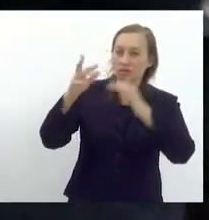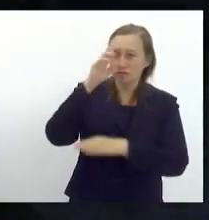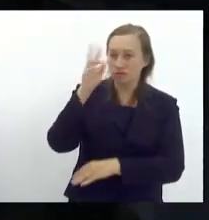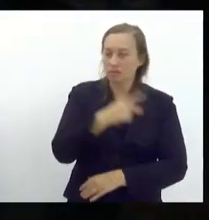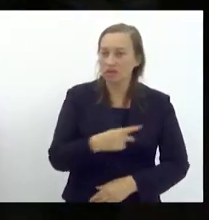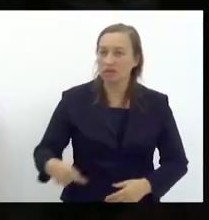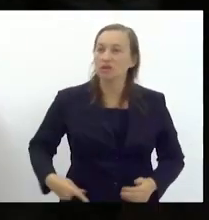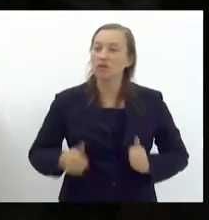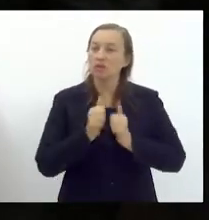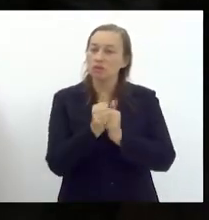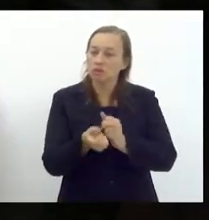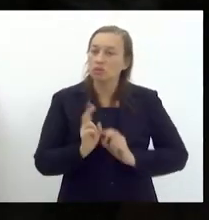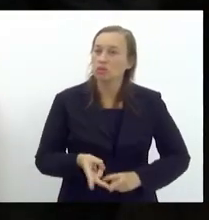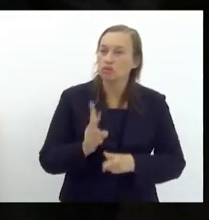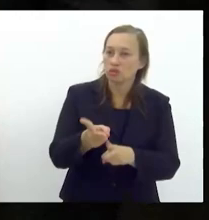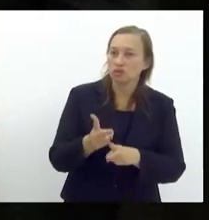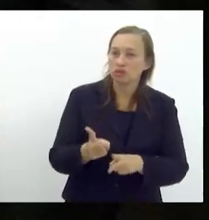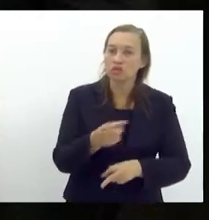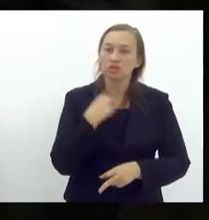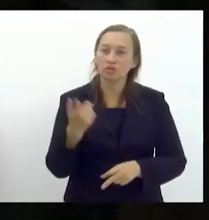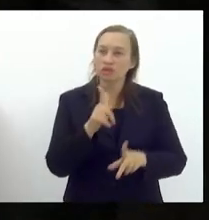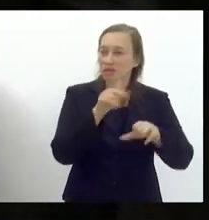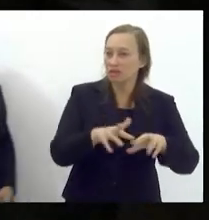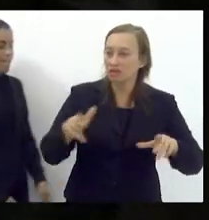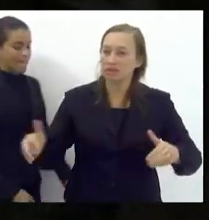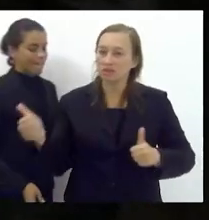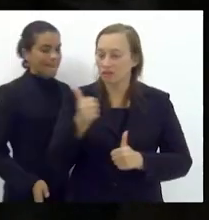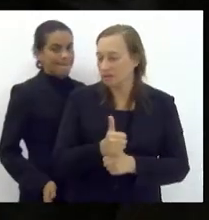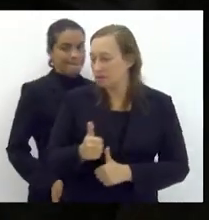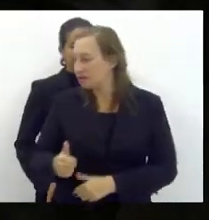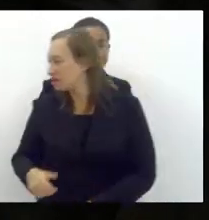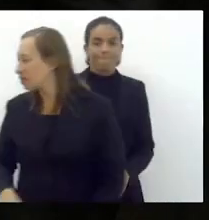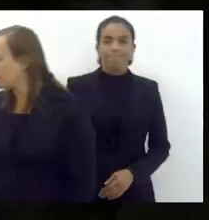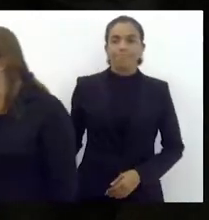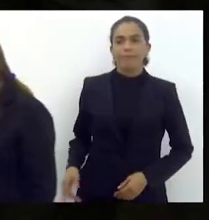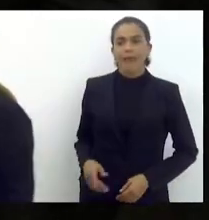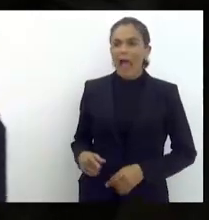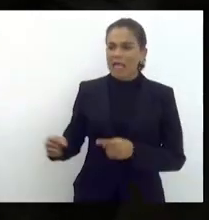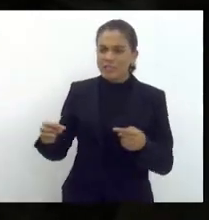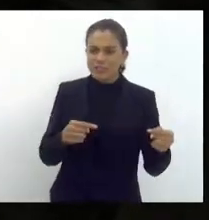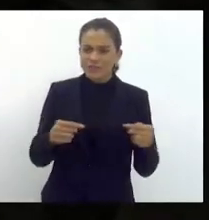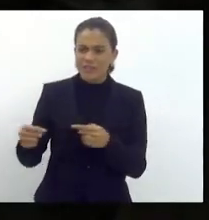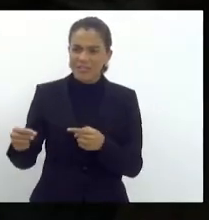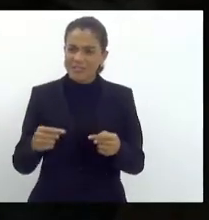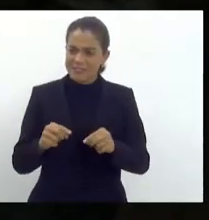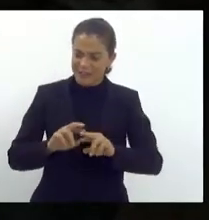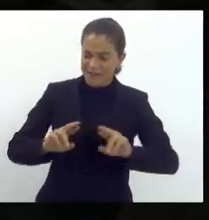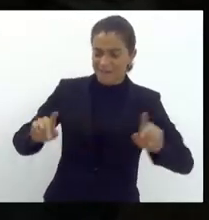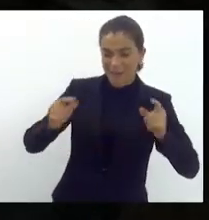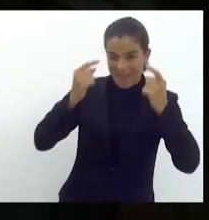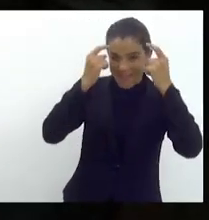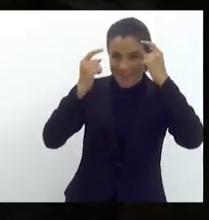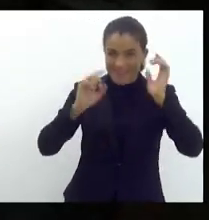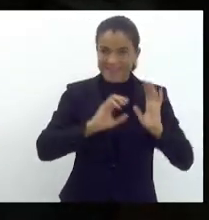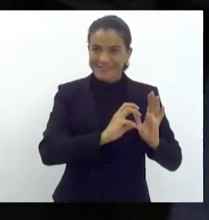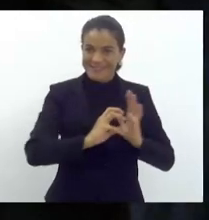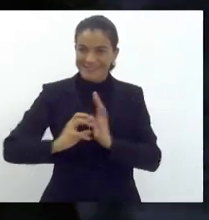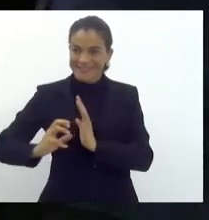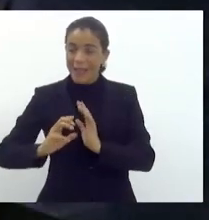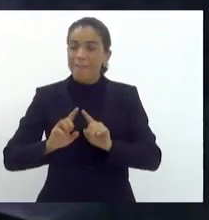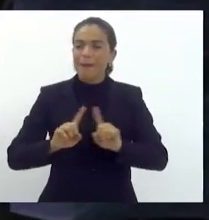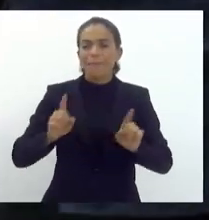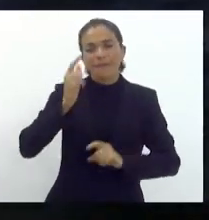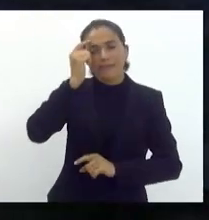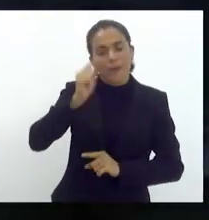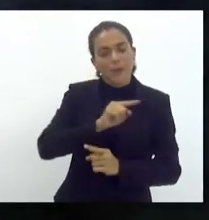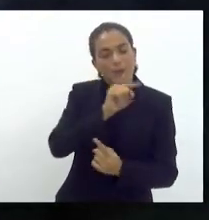desta forma com as nossas diferenças divergências ideológicas mas pensando o bem-estar do povo e